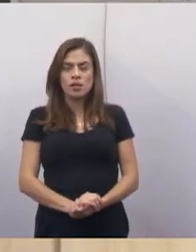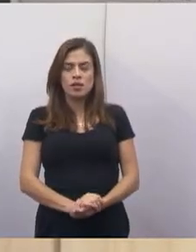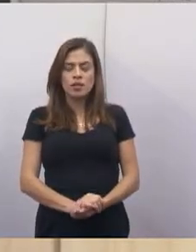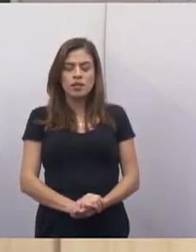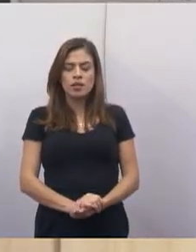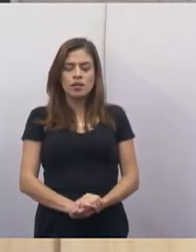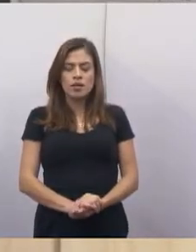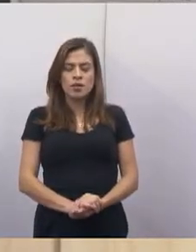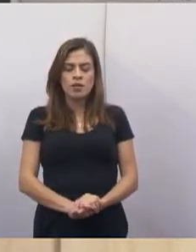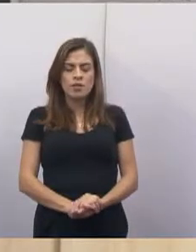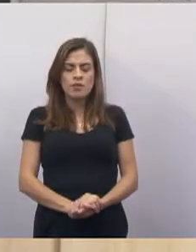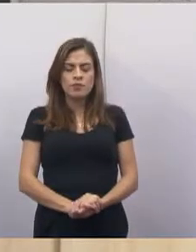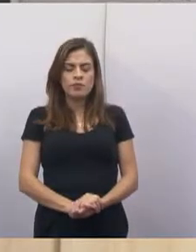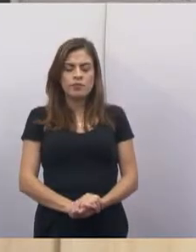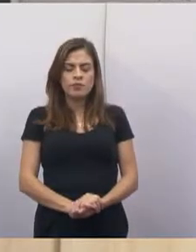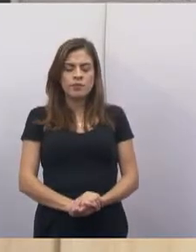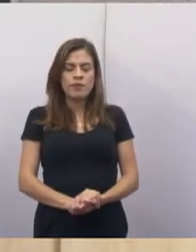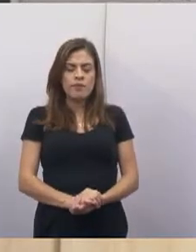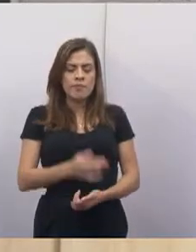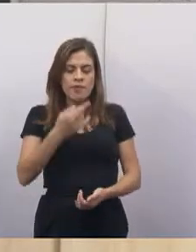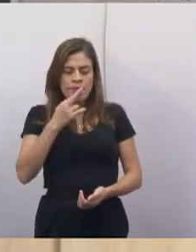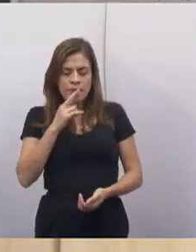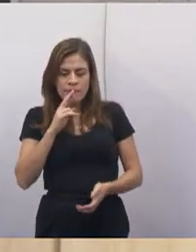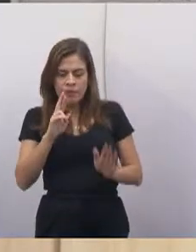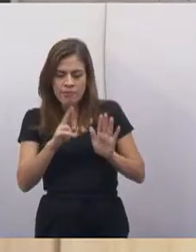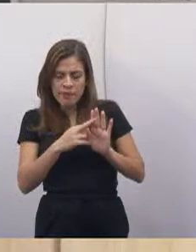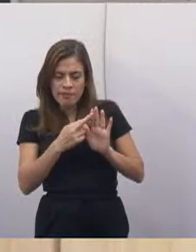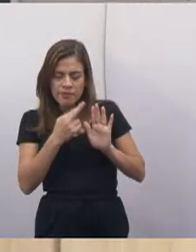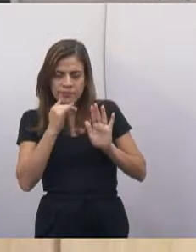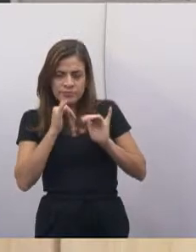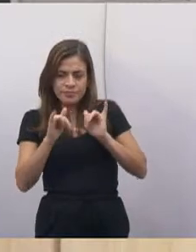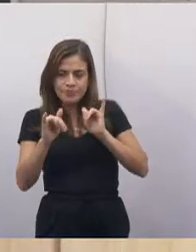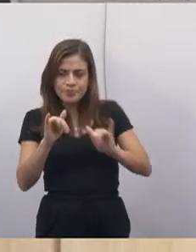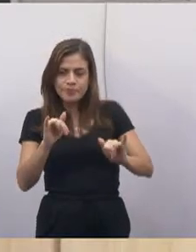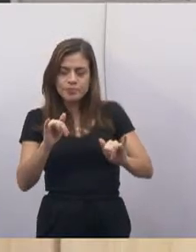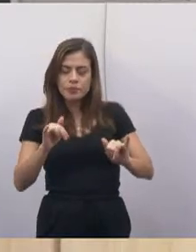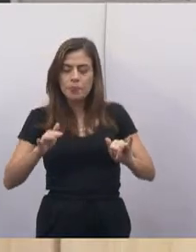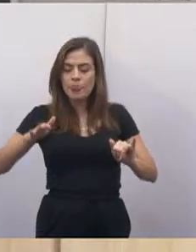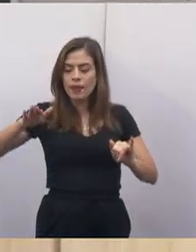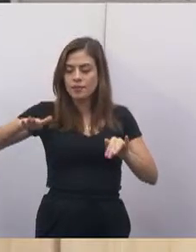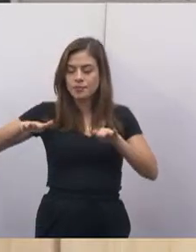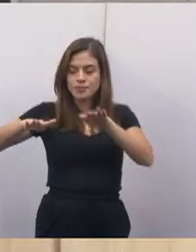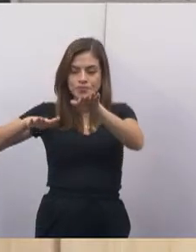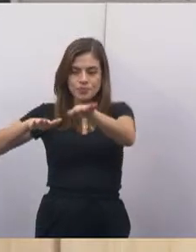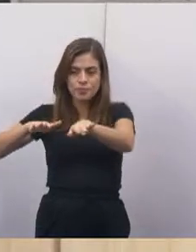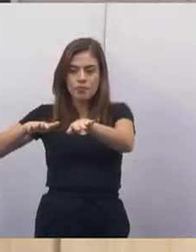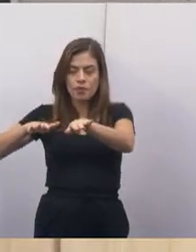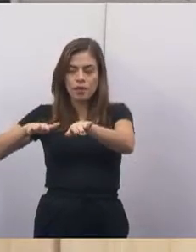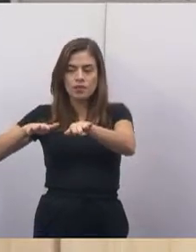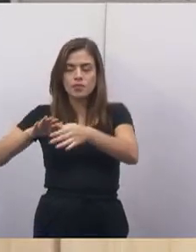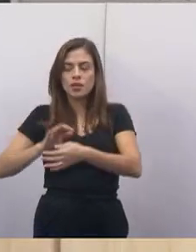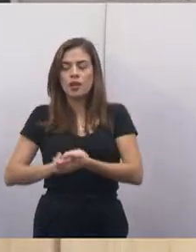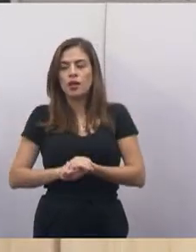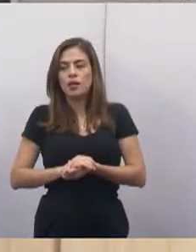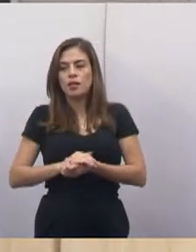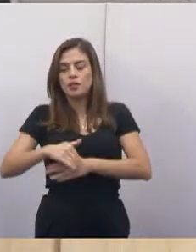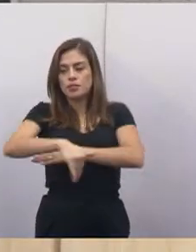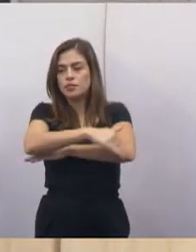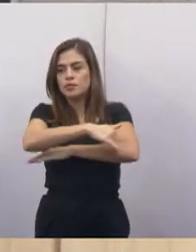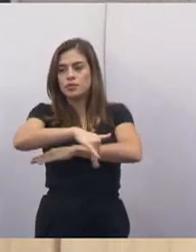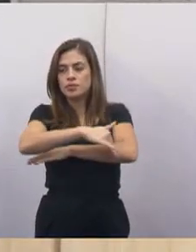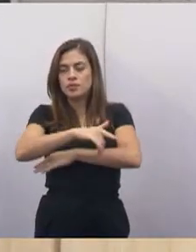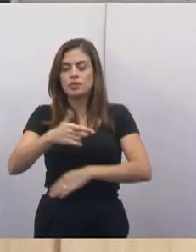mesmos relatam que, nos 2 lados da avenida, a faixa não possui rebaixamento, que